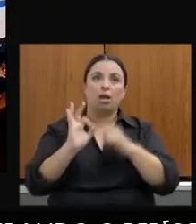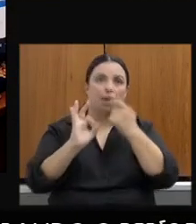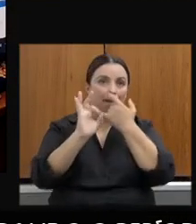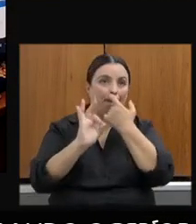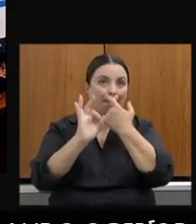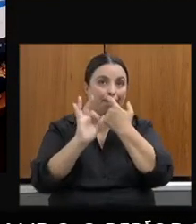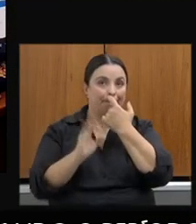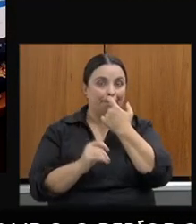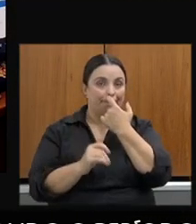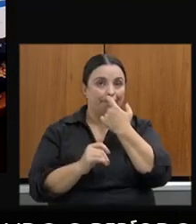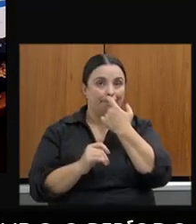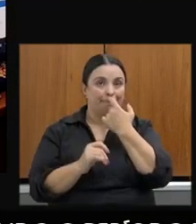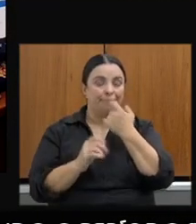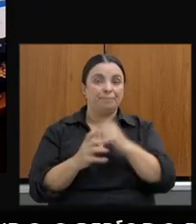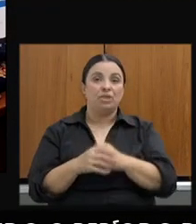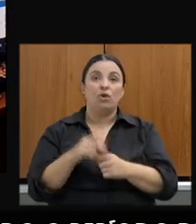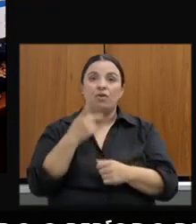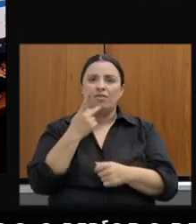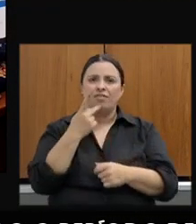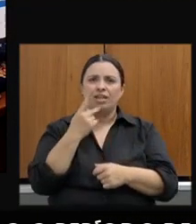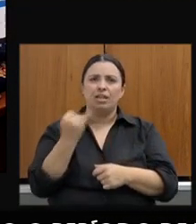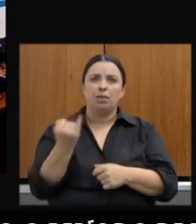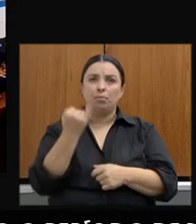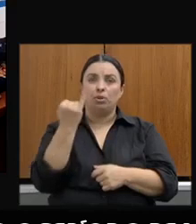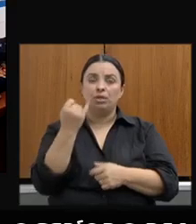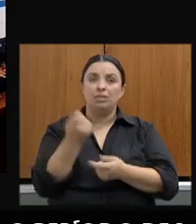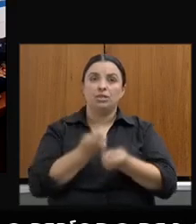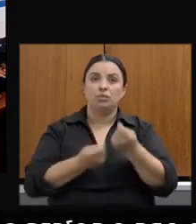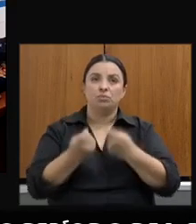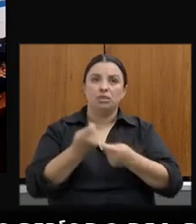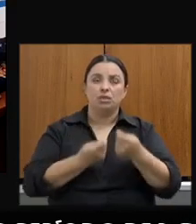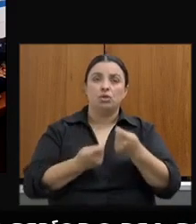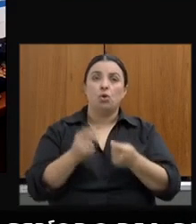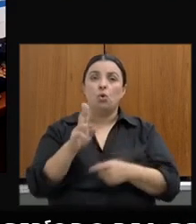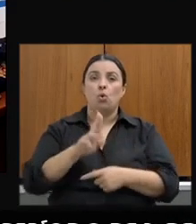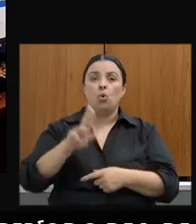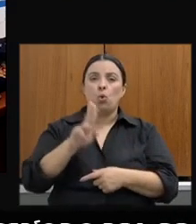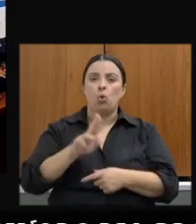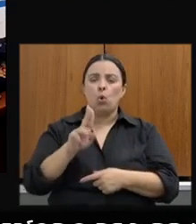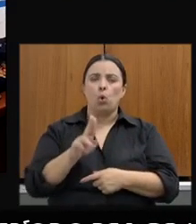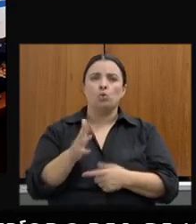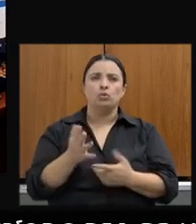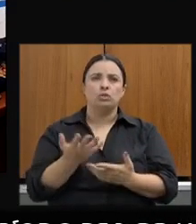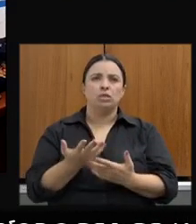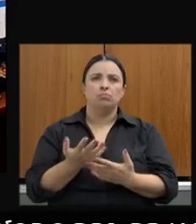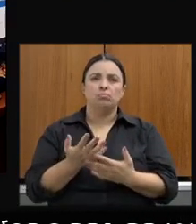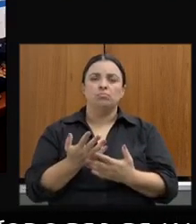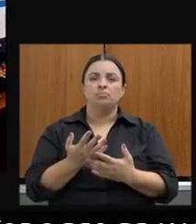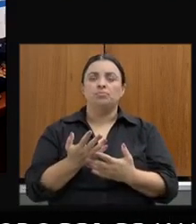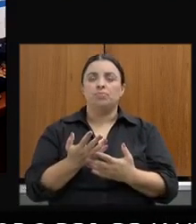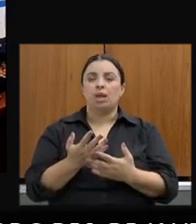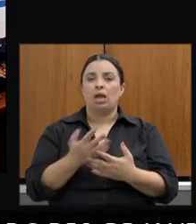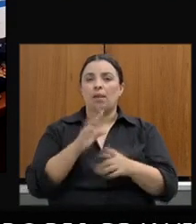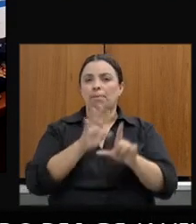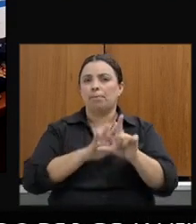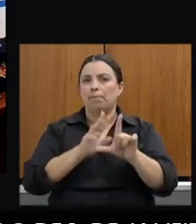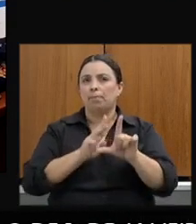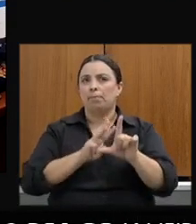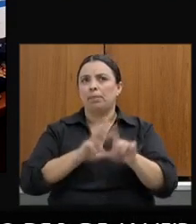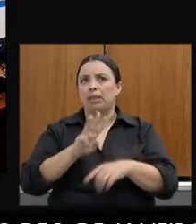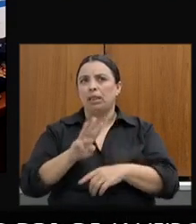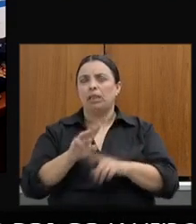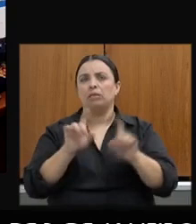importância da administração estar utilizando ferramentas avançadas né para monitorar a